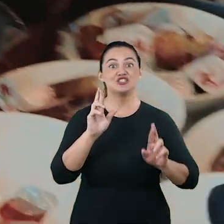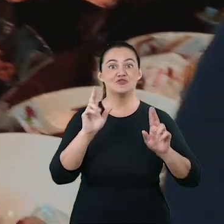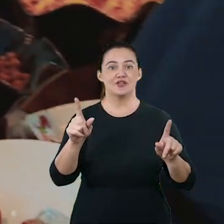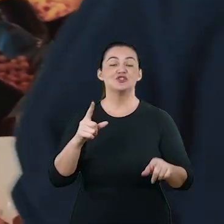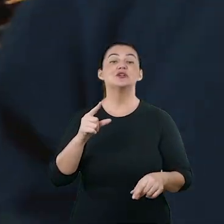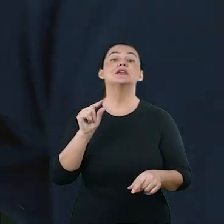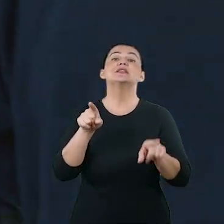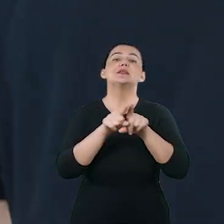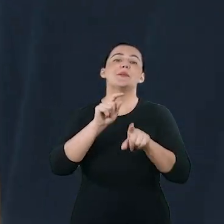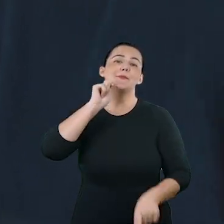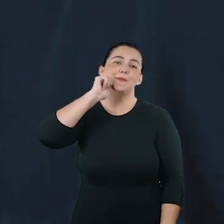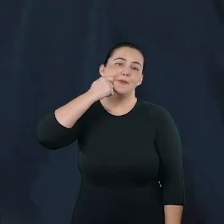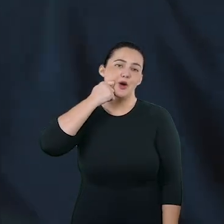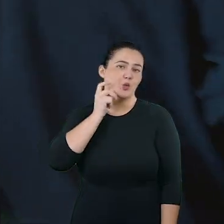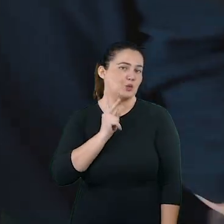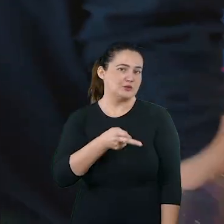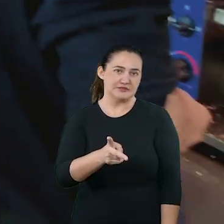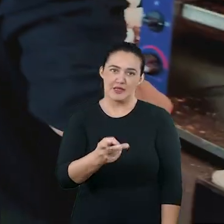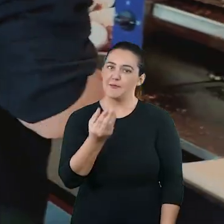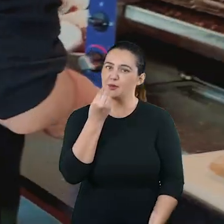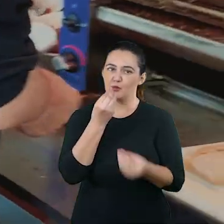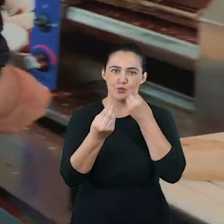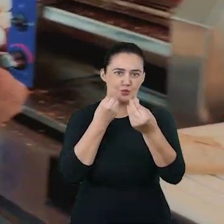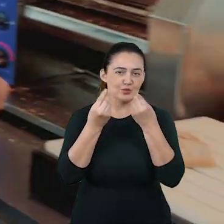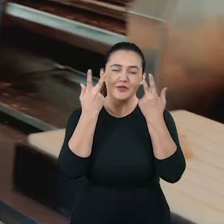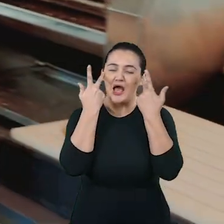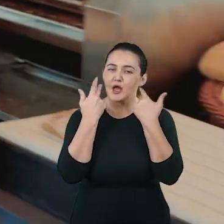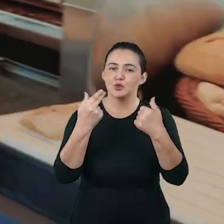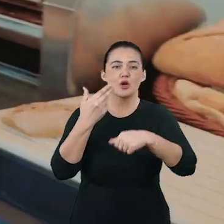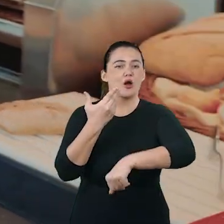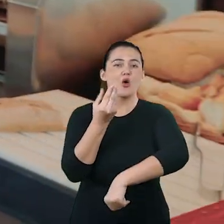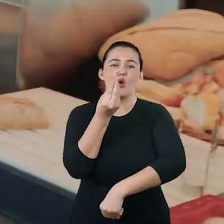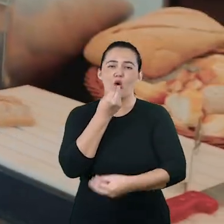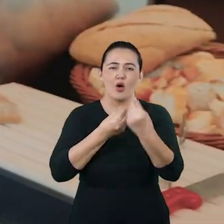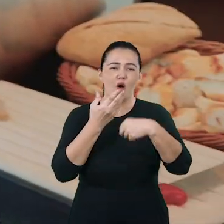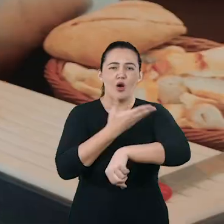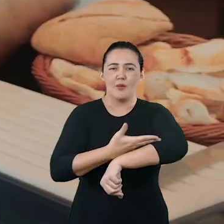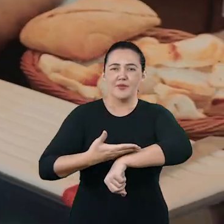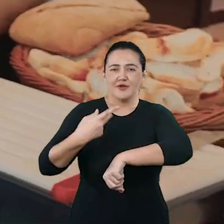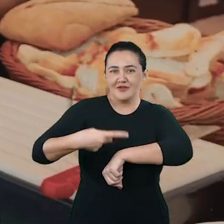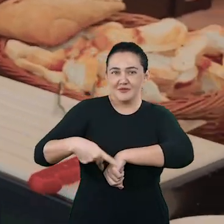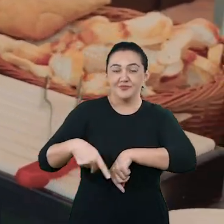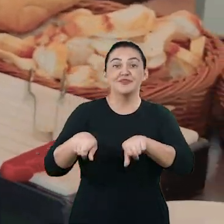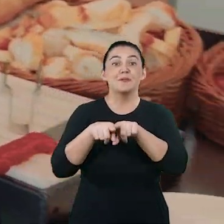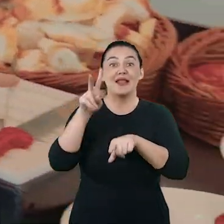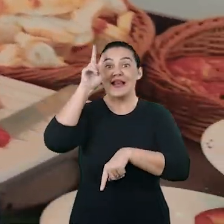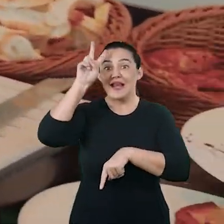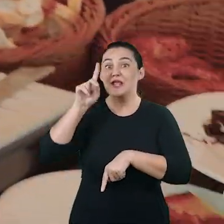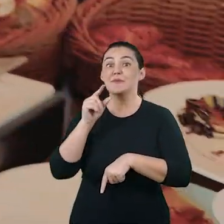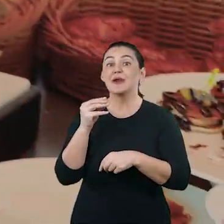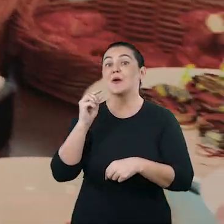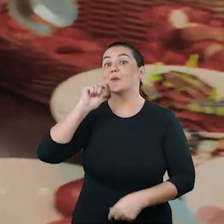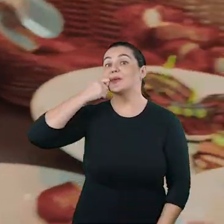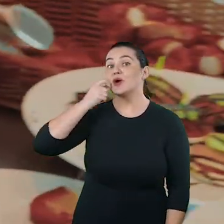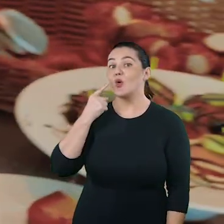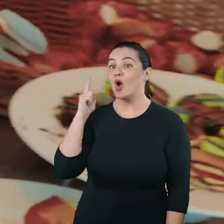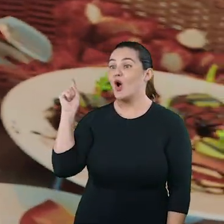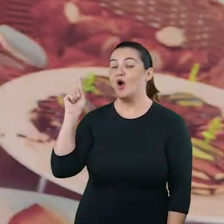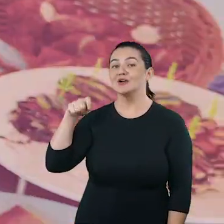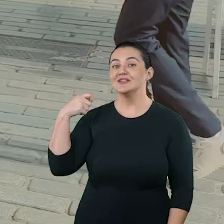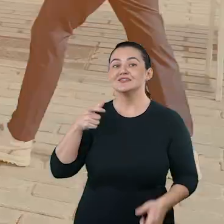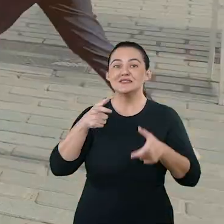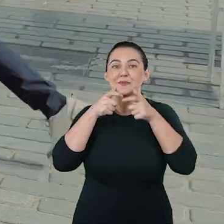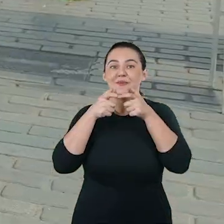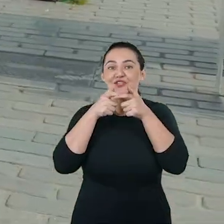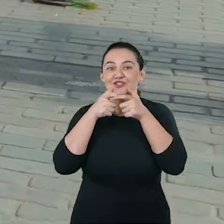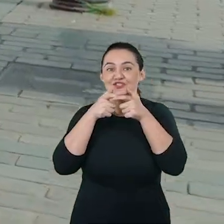pão, que não pode faltar também na região do Oriente Médio e no Oriente Próximo, que é onde a gente está. E tem aqui, ó, deixa eu pegar um aqui, o